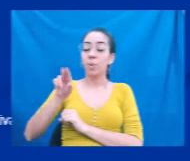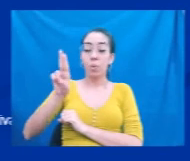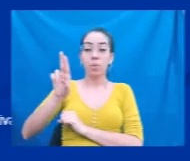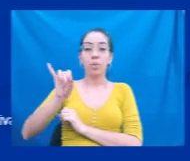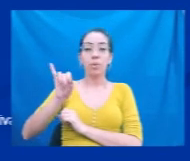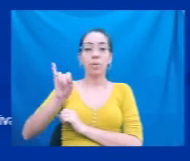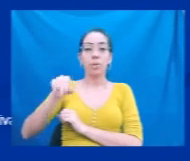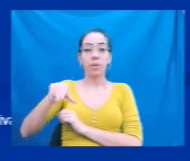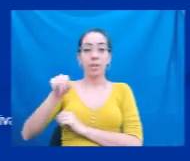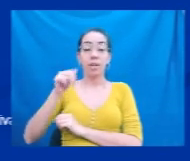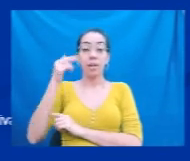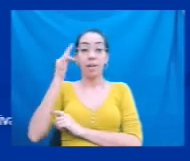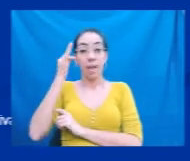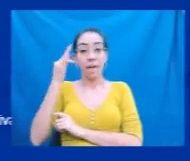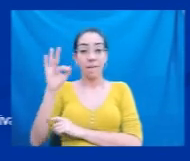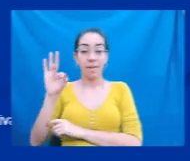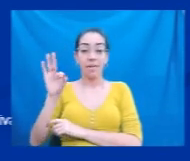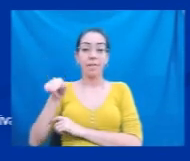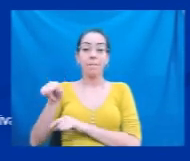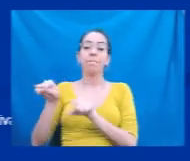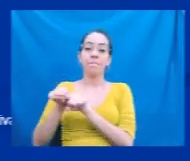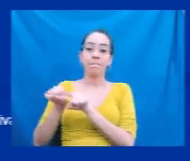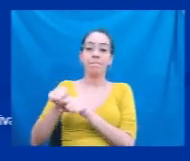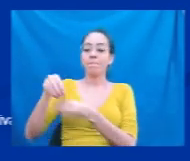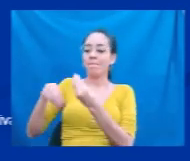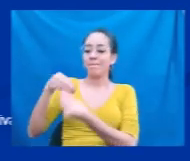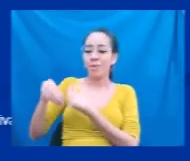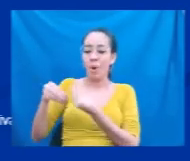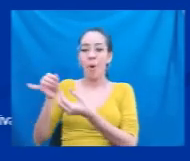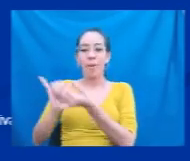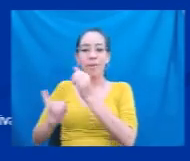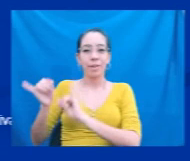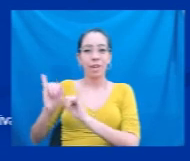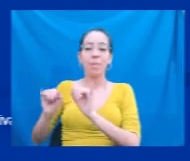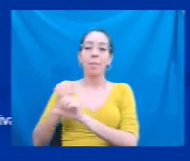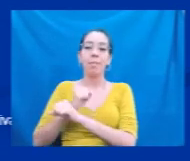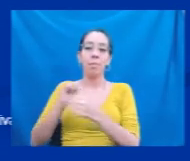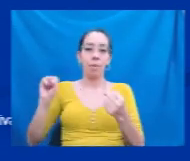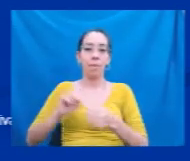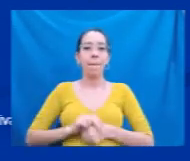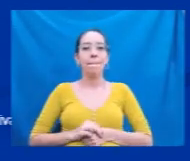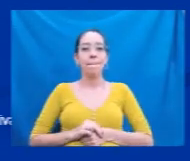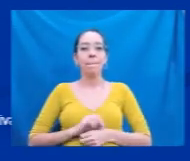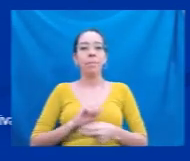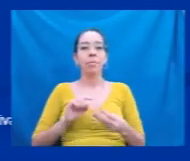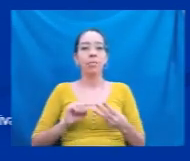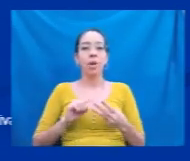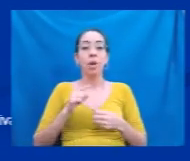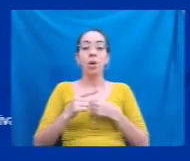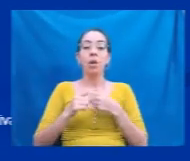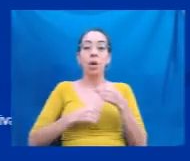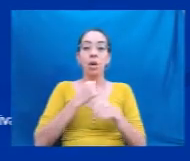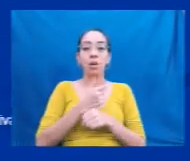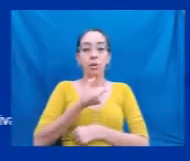31 pessoas acabaram morrendo. Em 2002, houve um outro atentado, que foi um atentado numa discoteca em Bali, na Indonésia. Esses